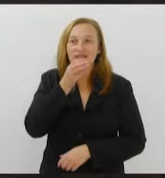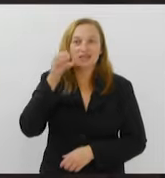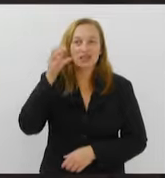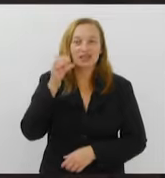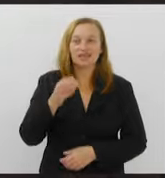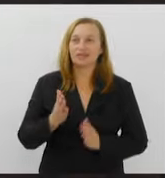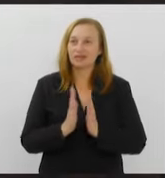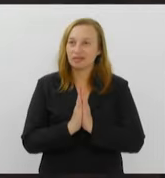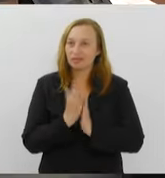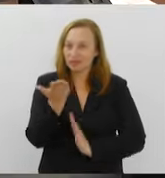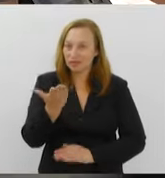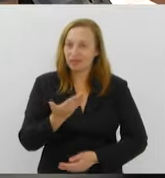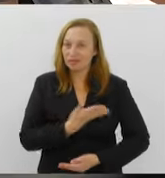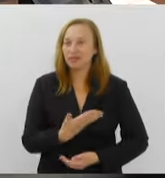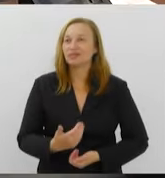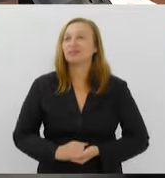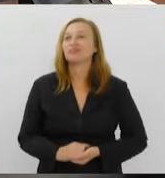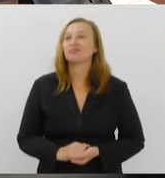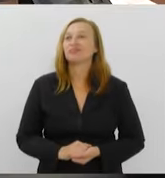favor.